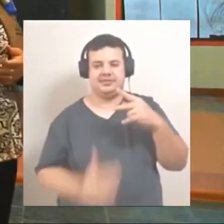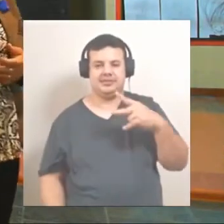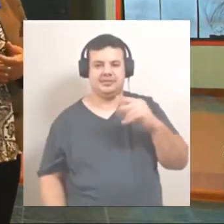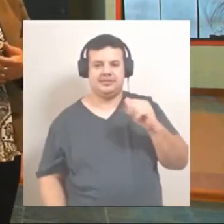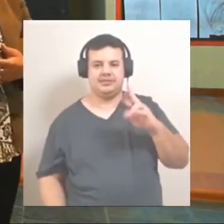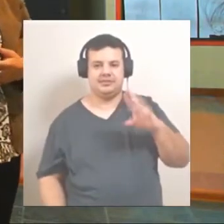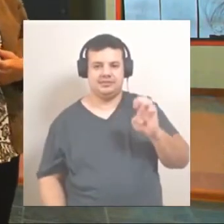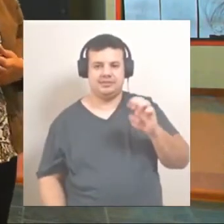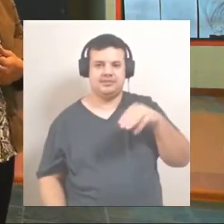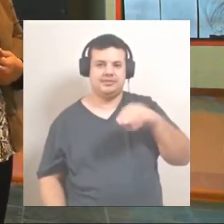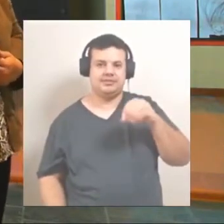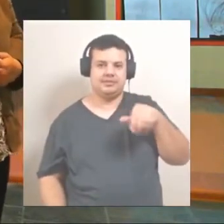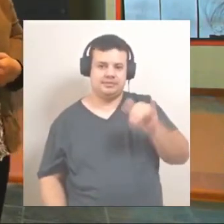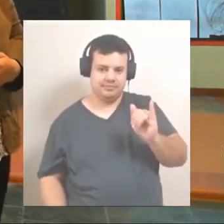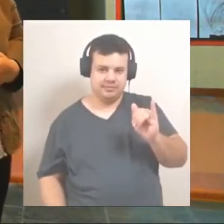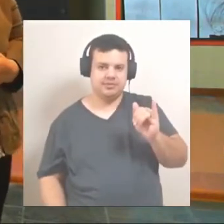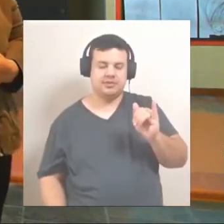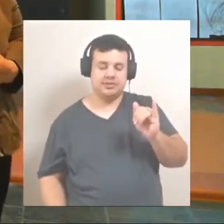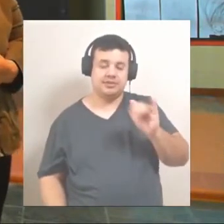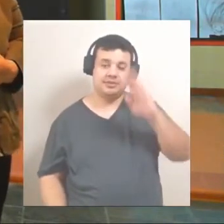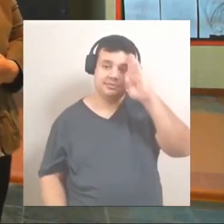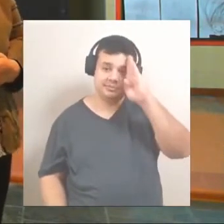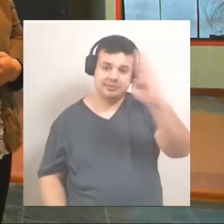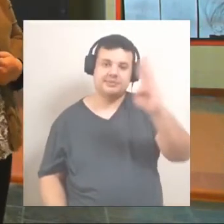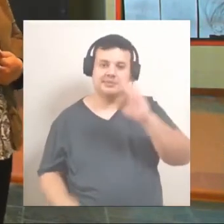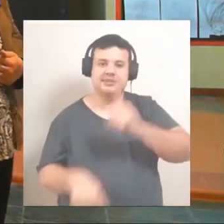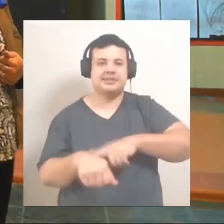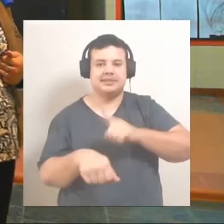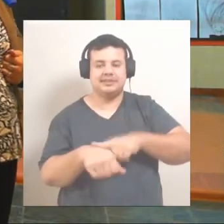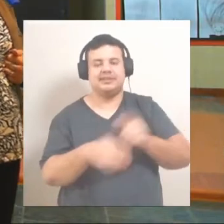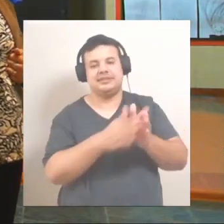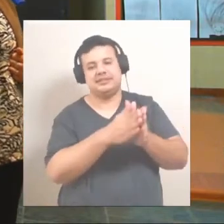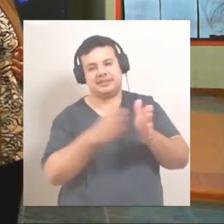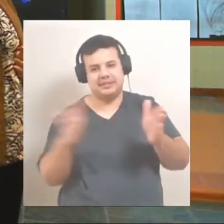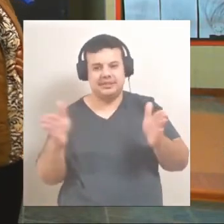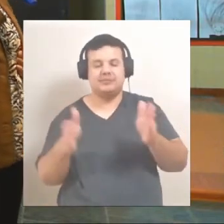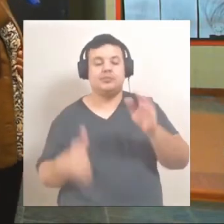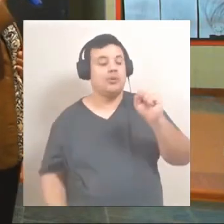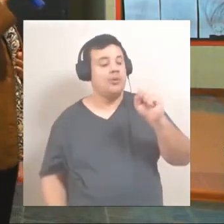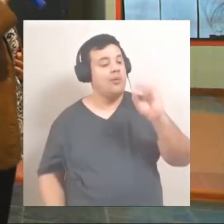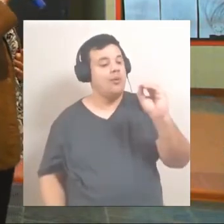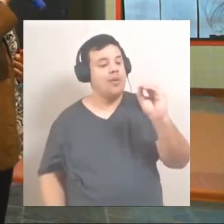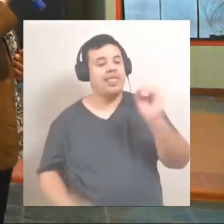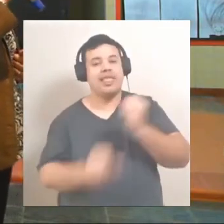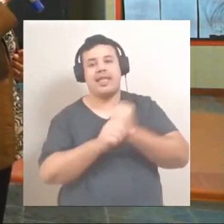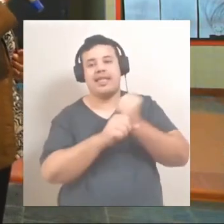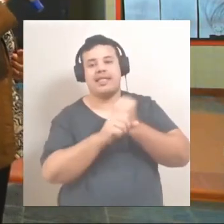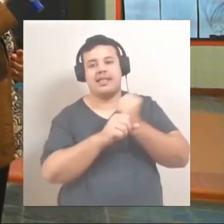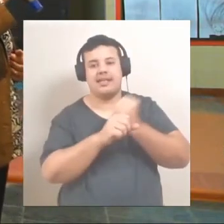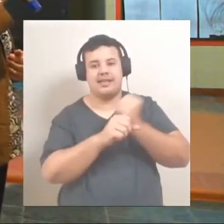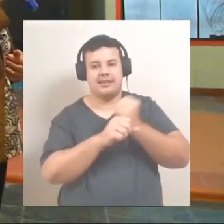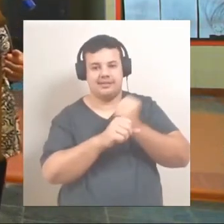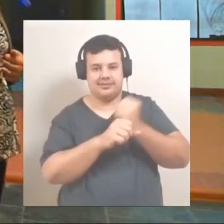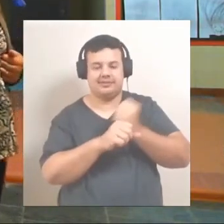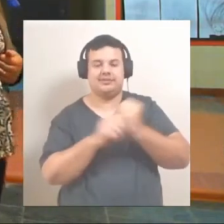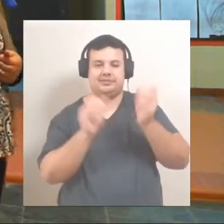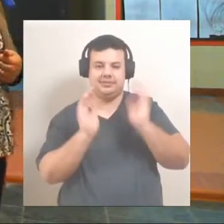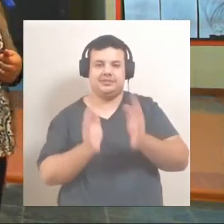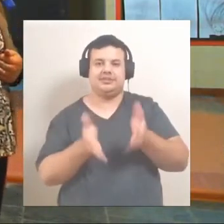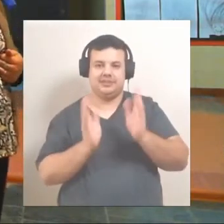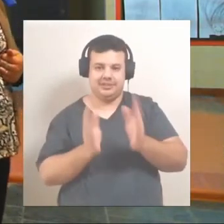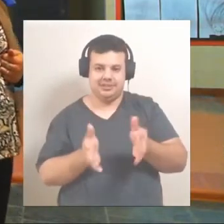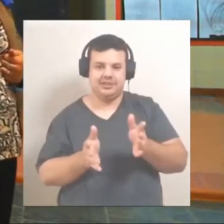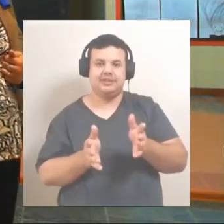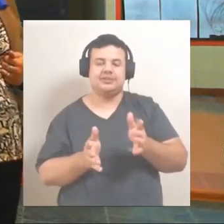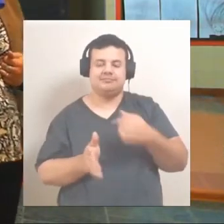tempo em que estamos rumo aos 80, né? Celebrando já os 80 anos. Então, é